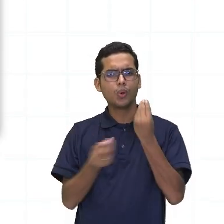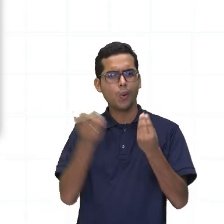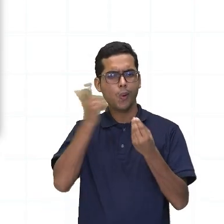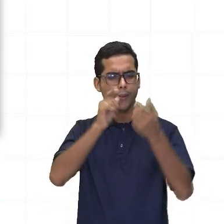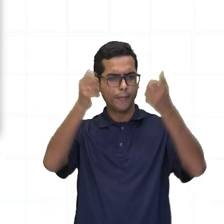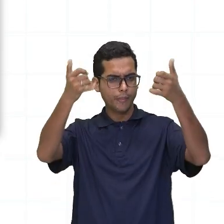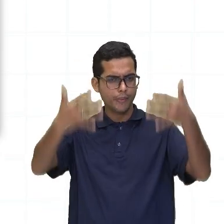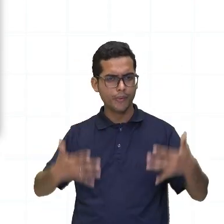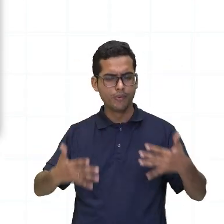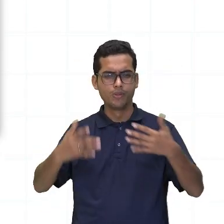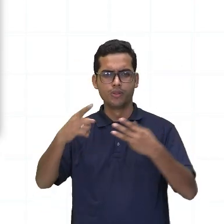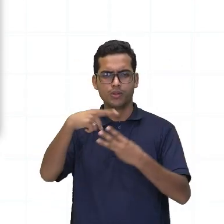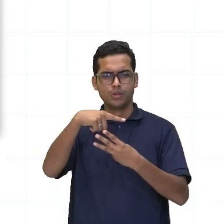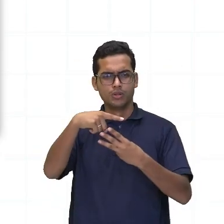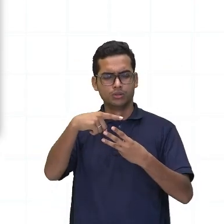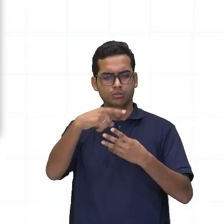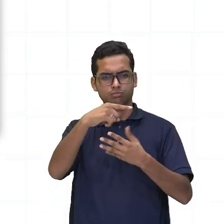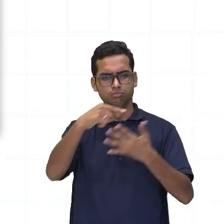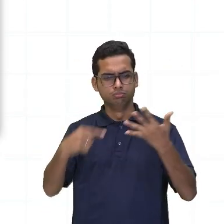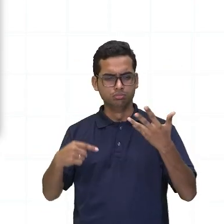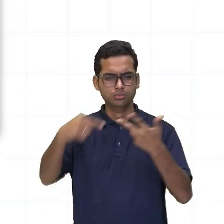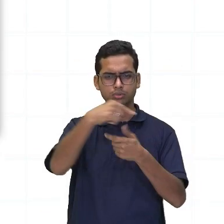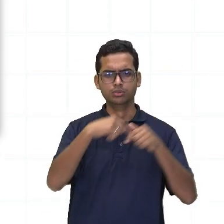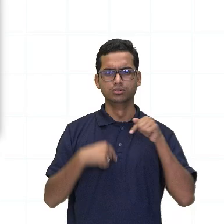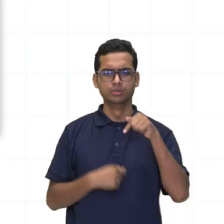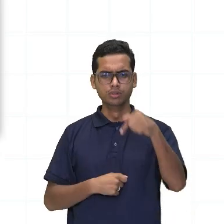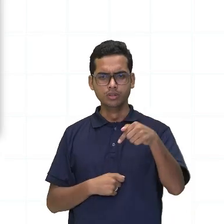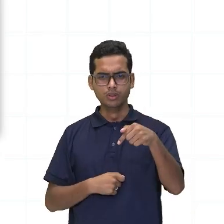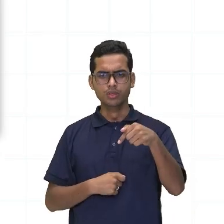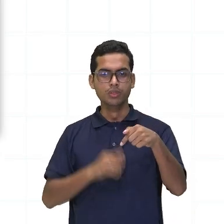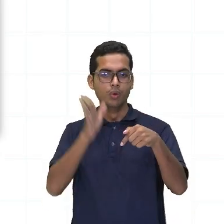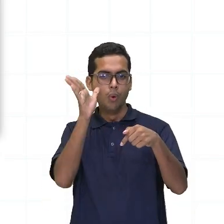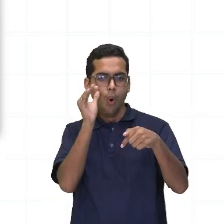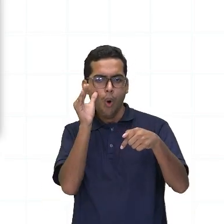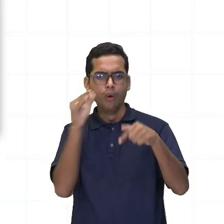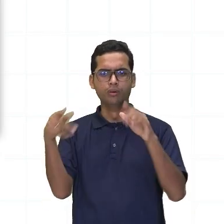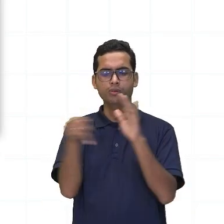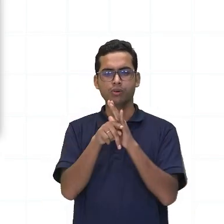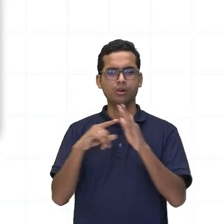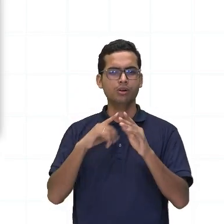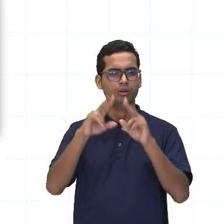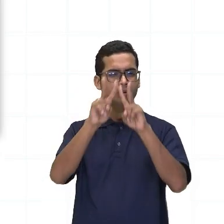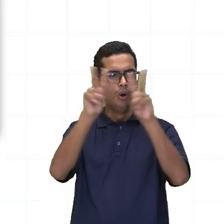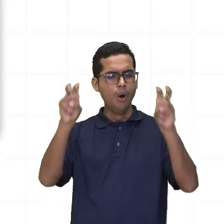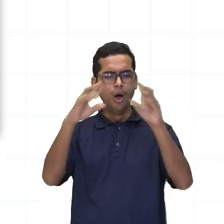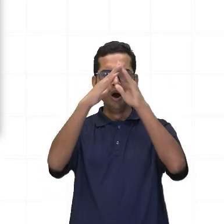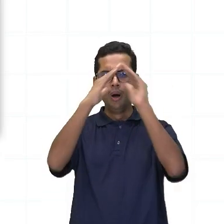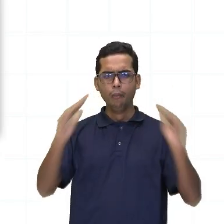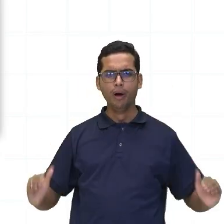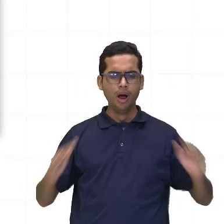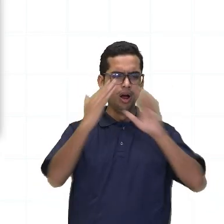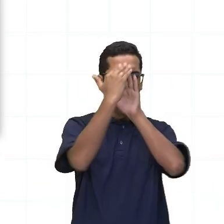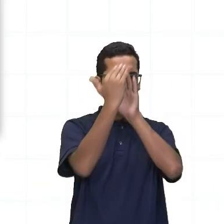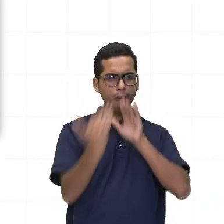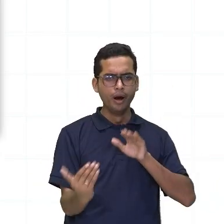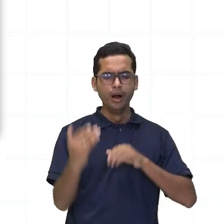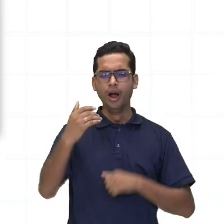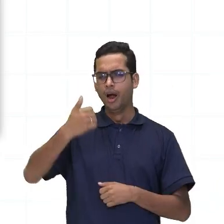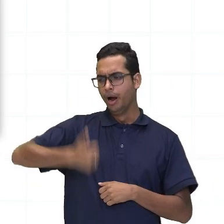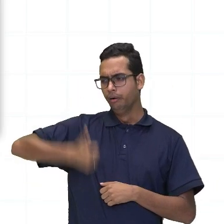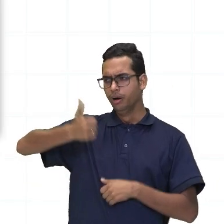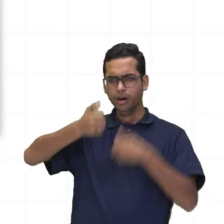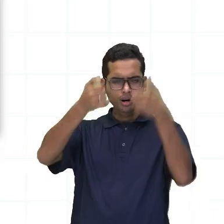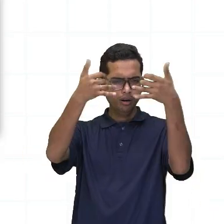falar dessas 7 curiosidades sobre as pirâmides do Egito? Vamos lá? A primeira que nós podemos falar